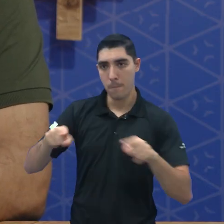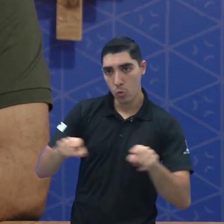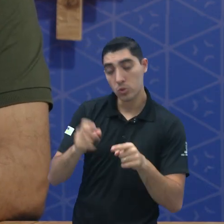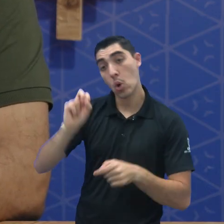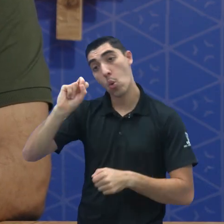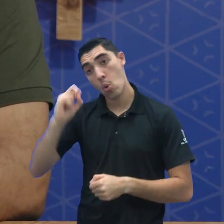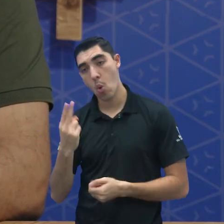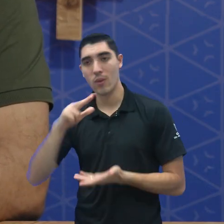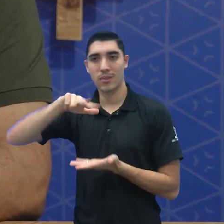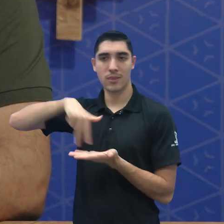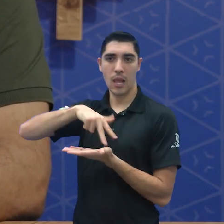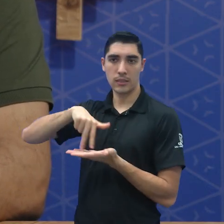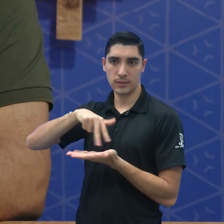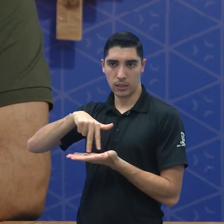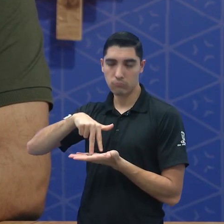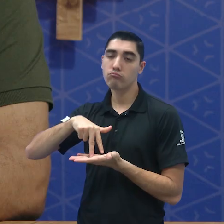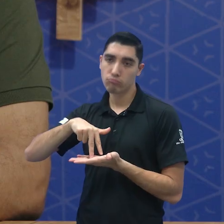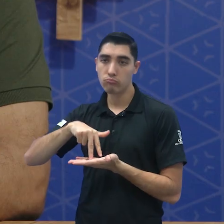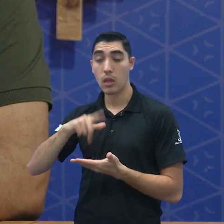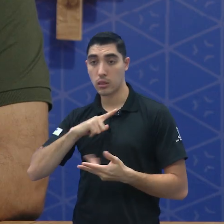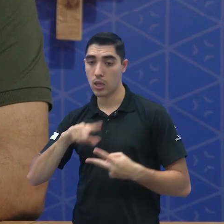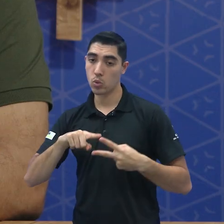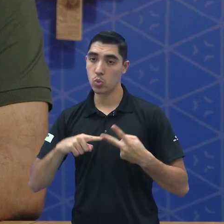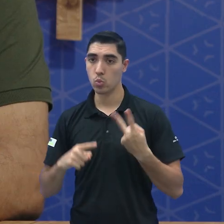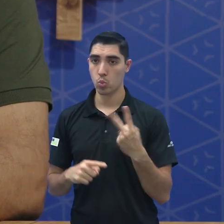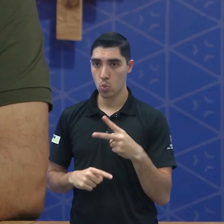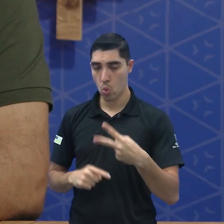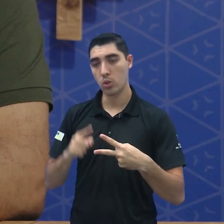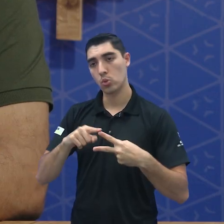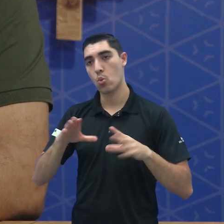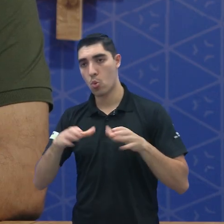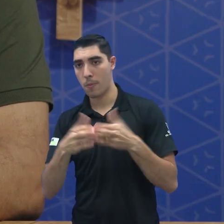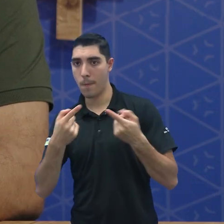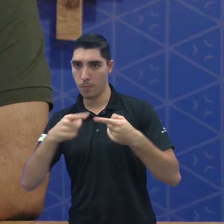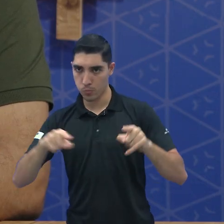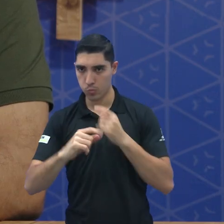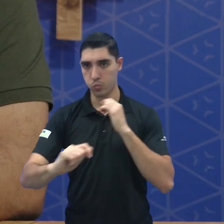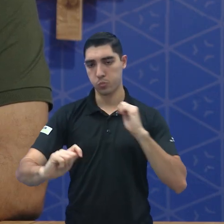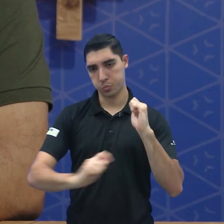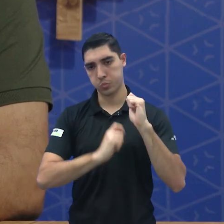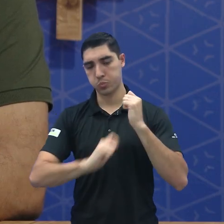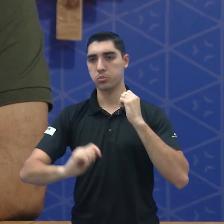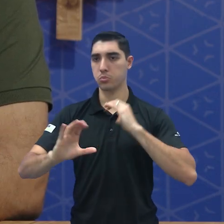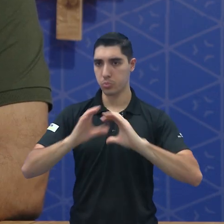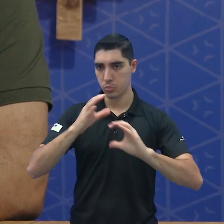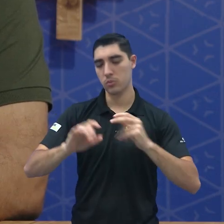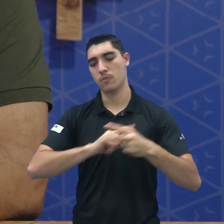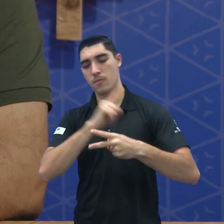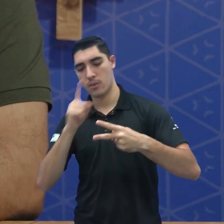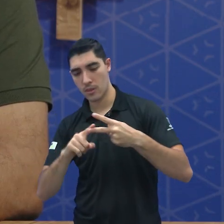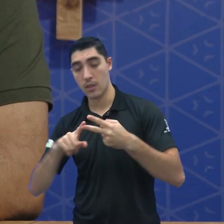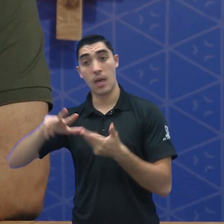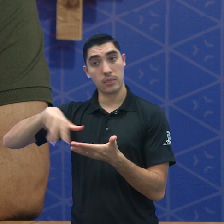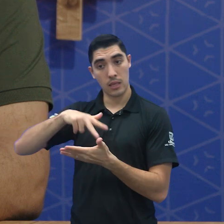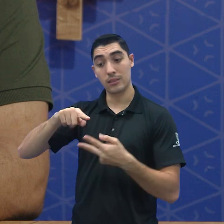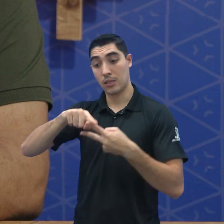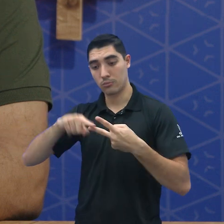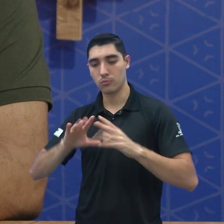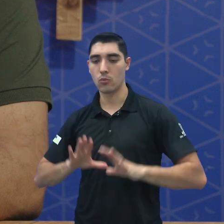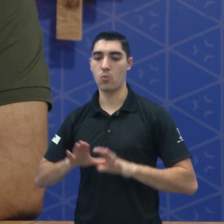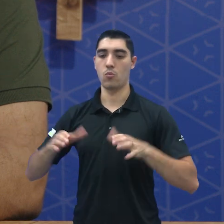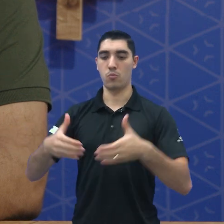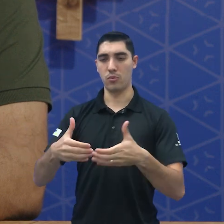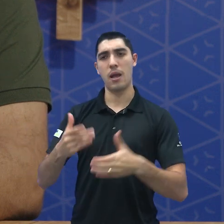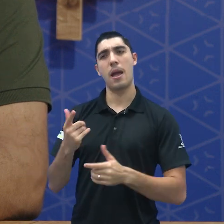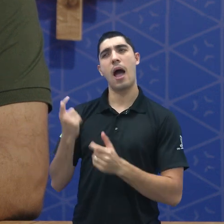parte de dança, que é o corpo coreográfico. Então nós temos o corpo musical e o corpo coreográfico. E tudo forma-se a banda, Muitas pessoas conhecem